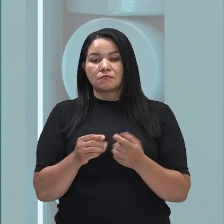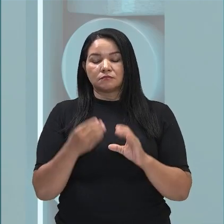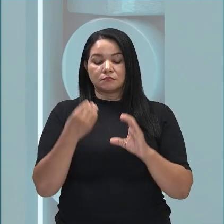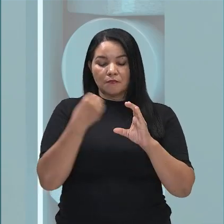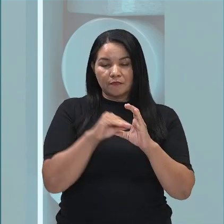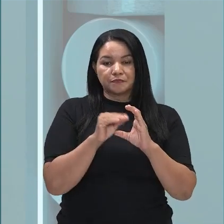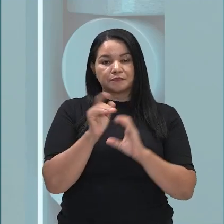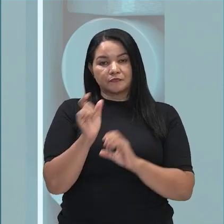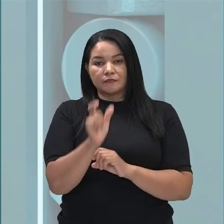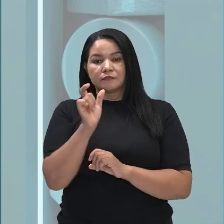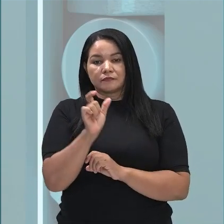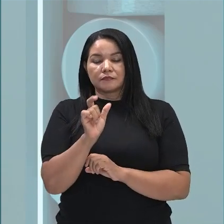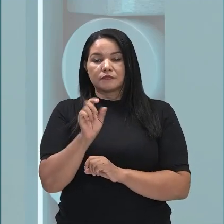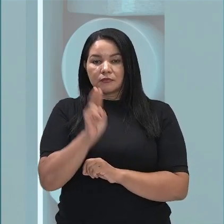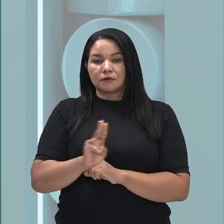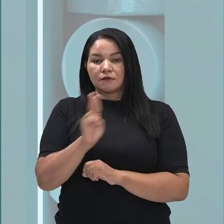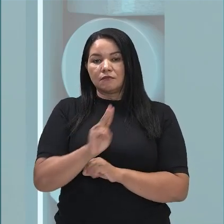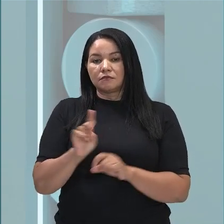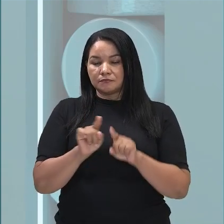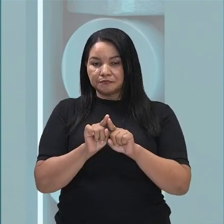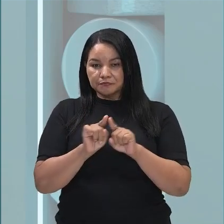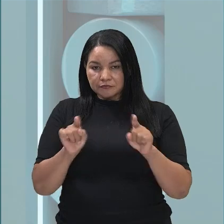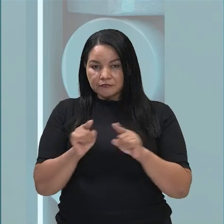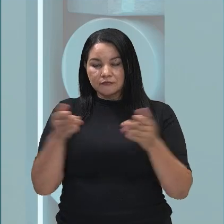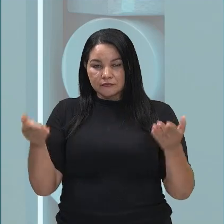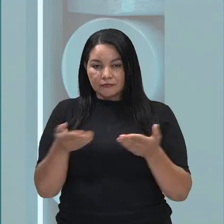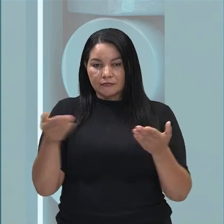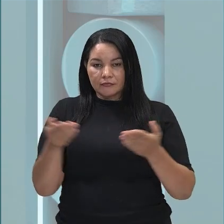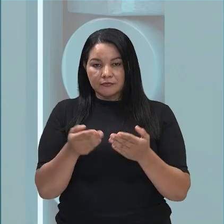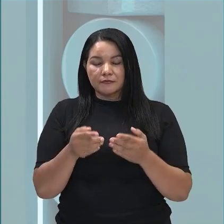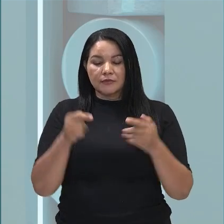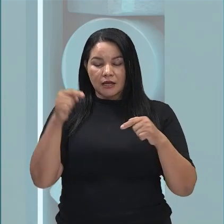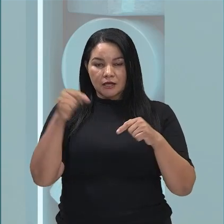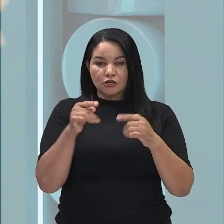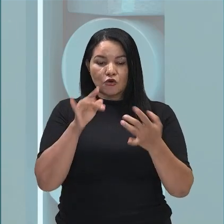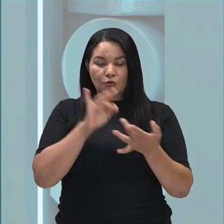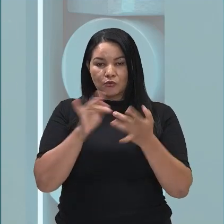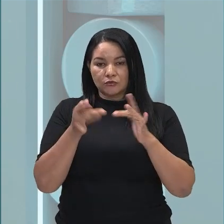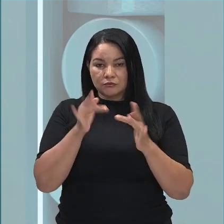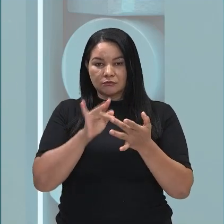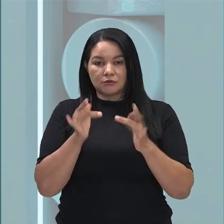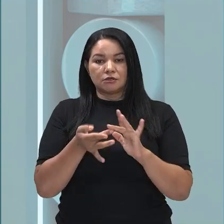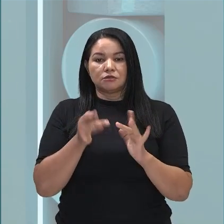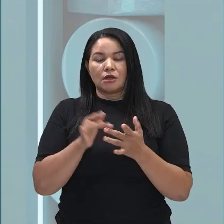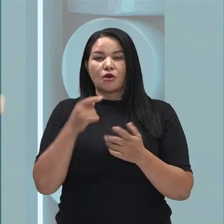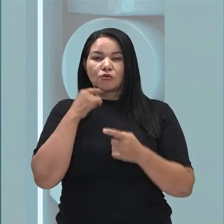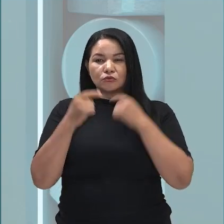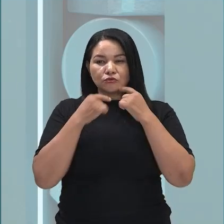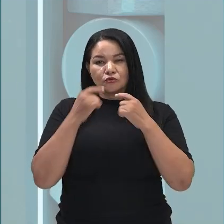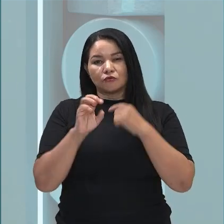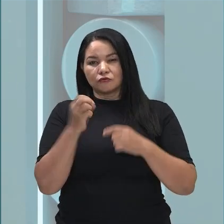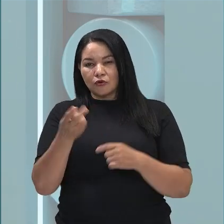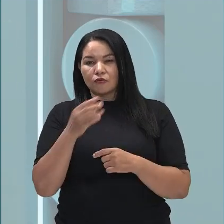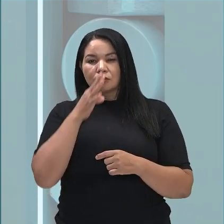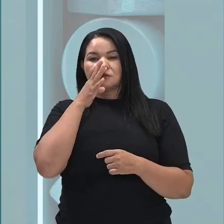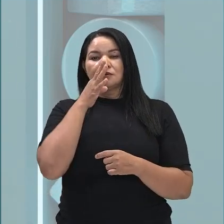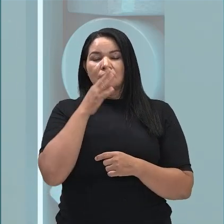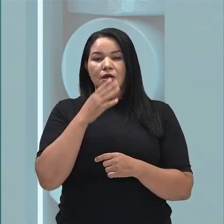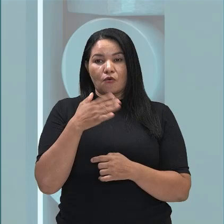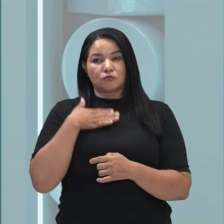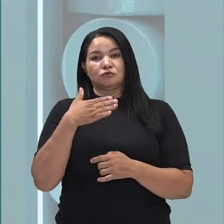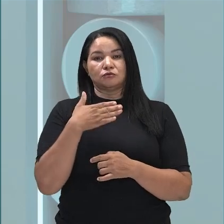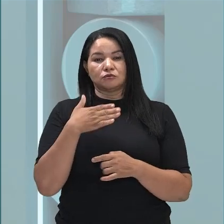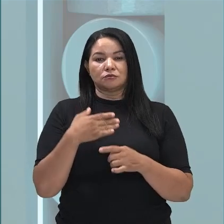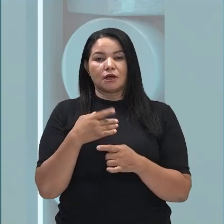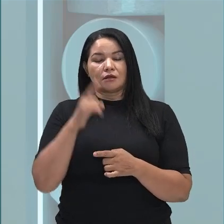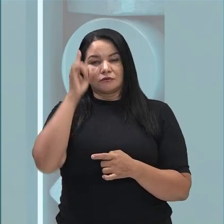não tem problema. Mas nesse caso, nesse contexto, eu estou em dúvida, eu estou admirado, eu estou surpreso, eu não estou sabendo nada, e